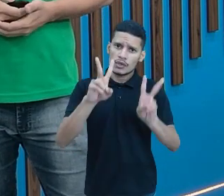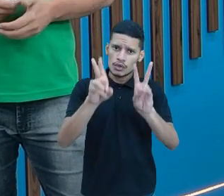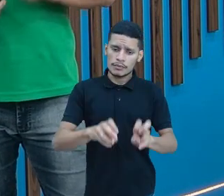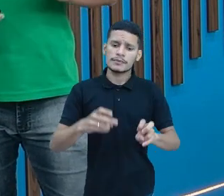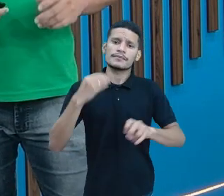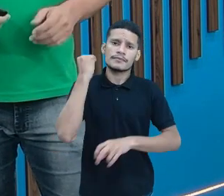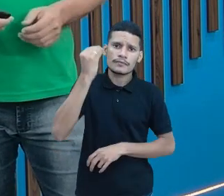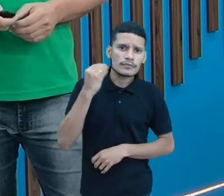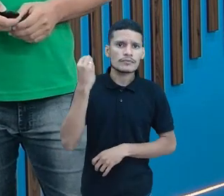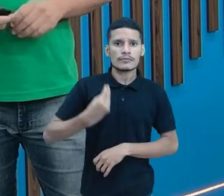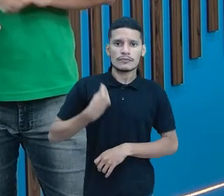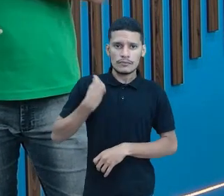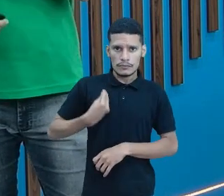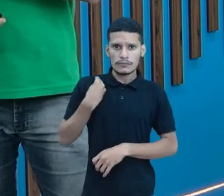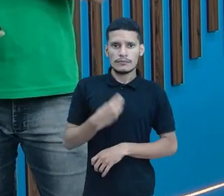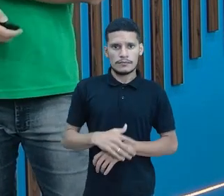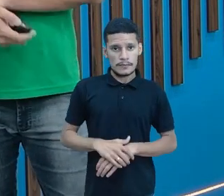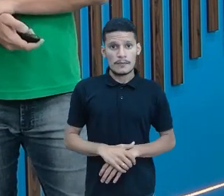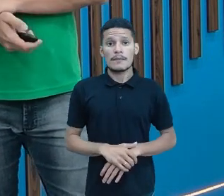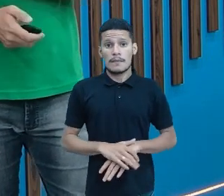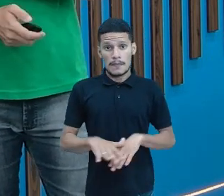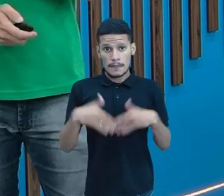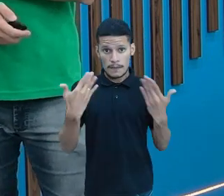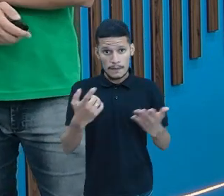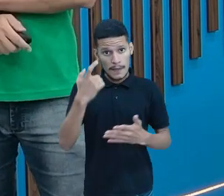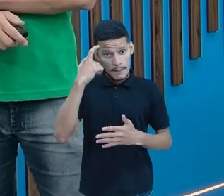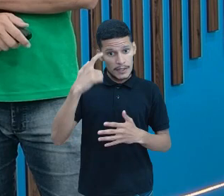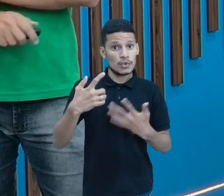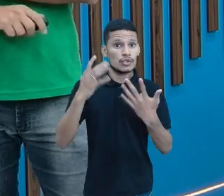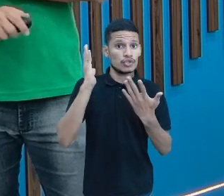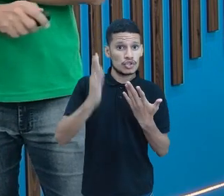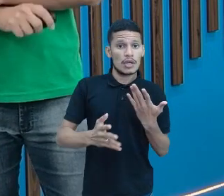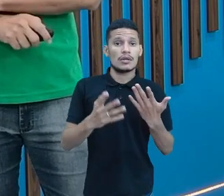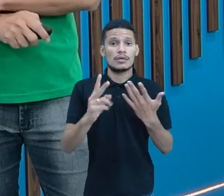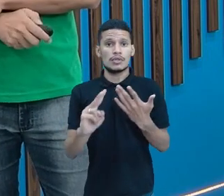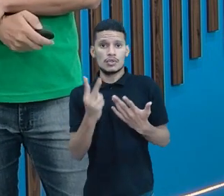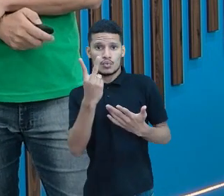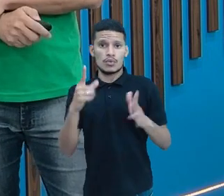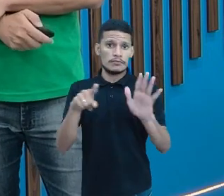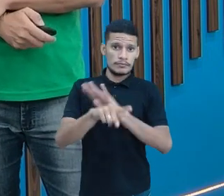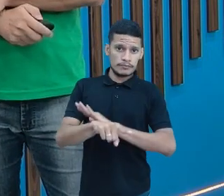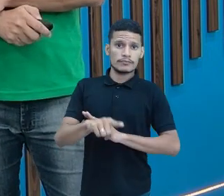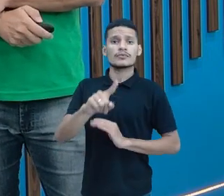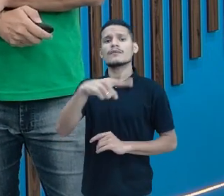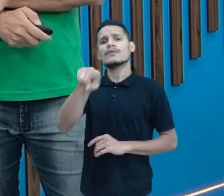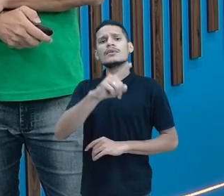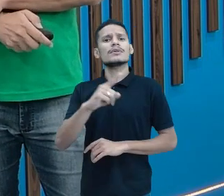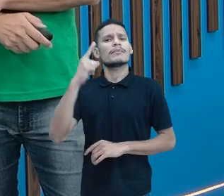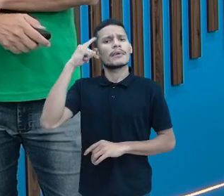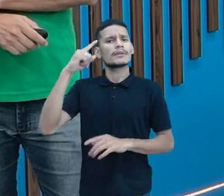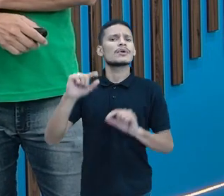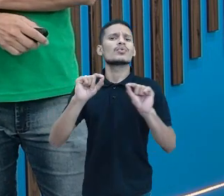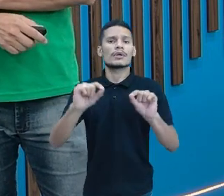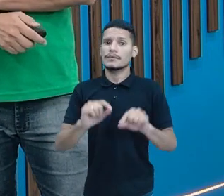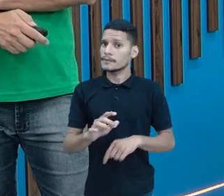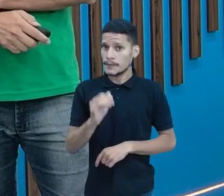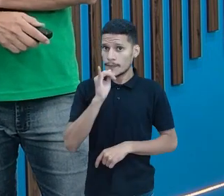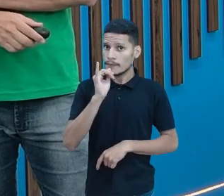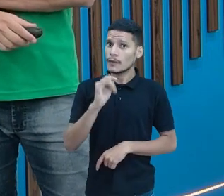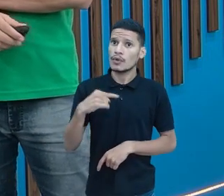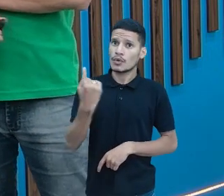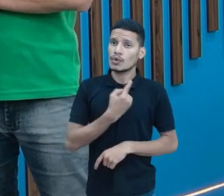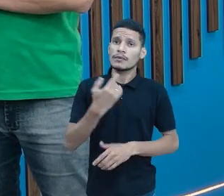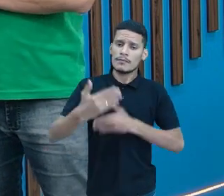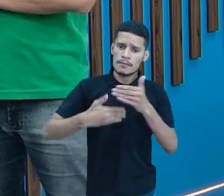vida. Então é isso, tá certo? Então, pensou nessas duas questões, como é que vocês imaginam isso aí? Então vamos lá, vamos avançar aqui.